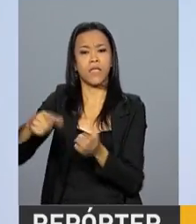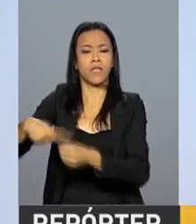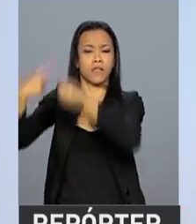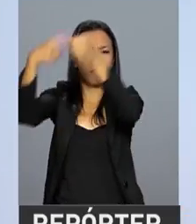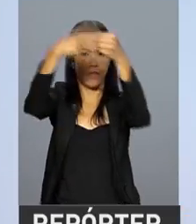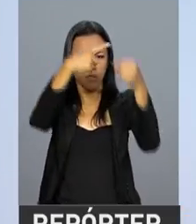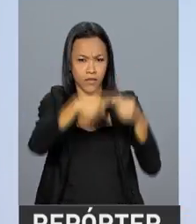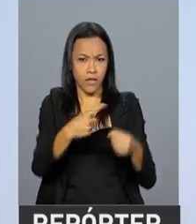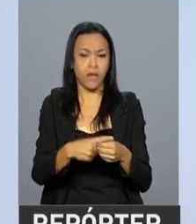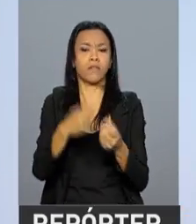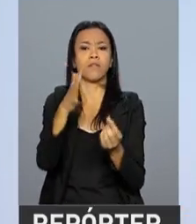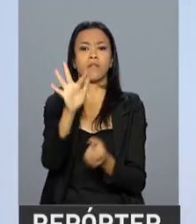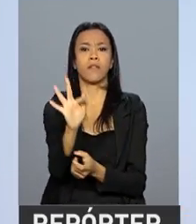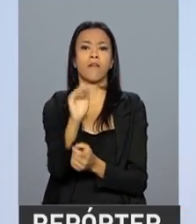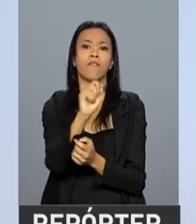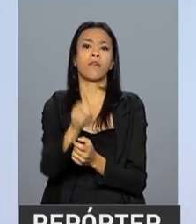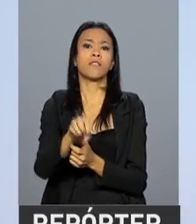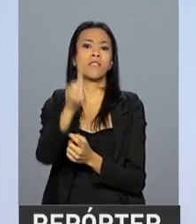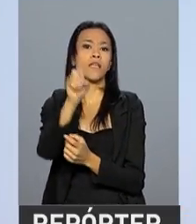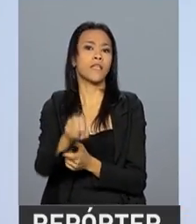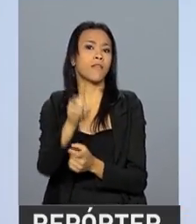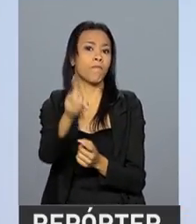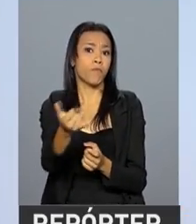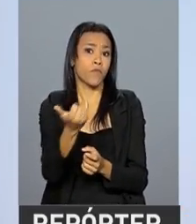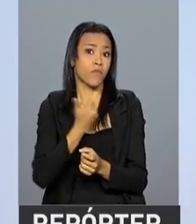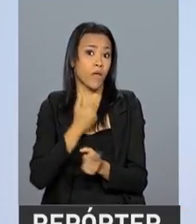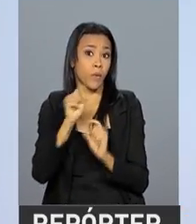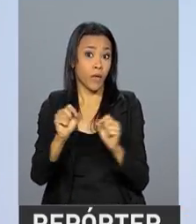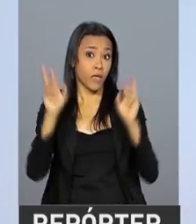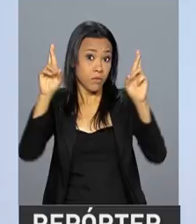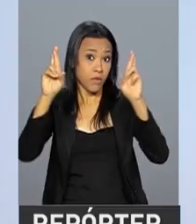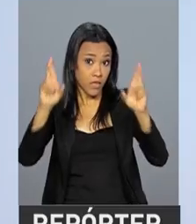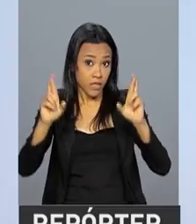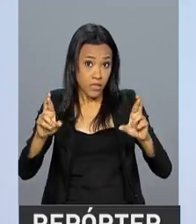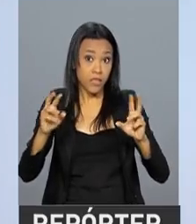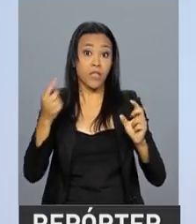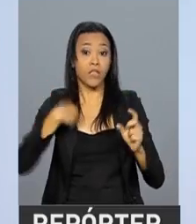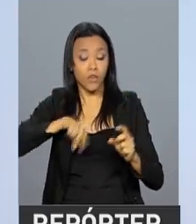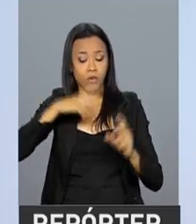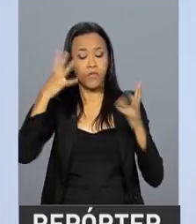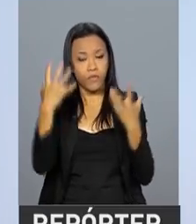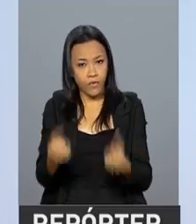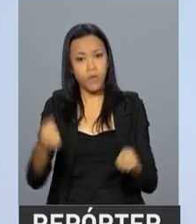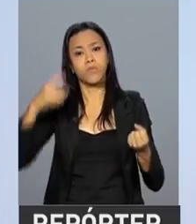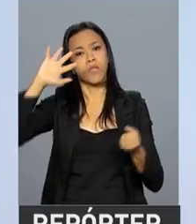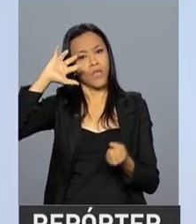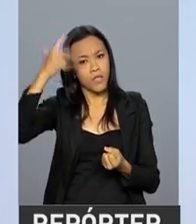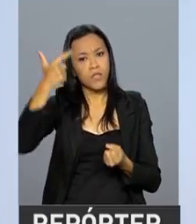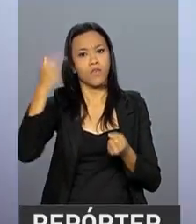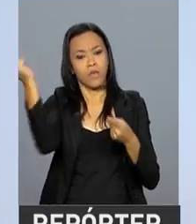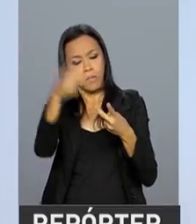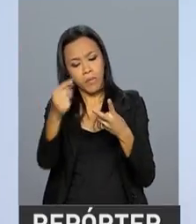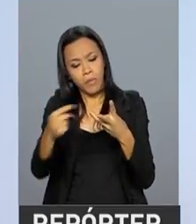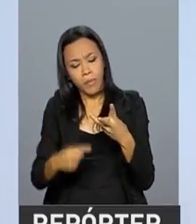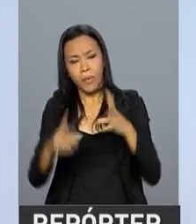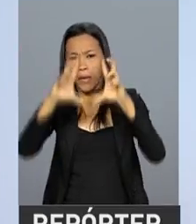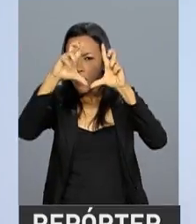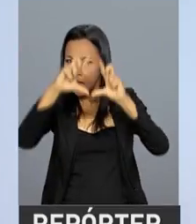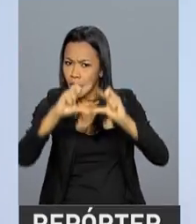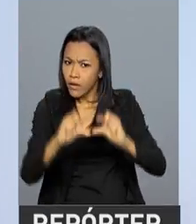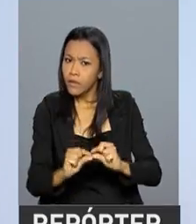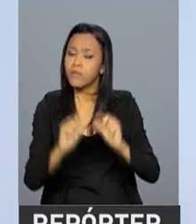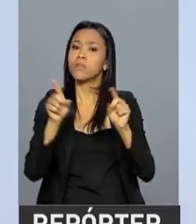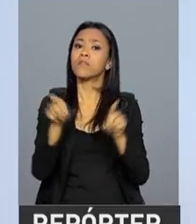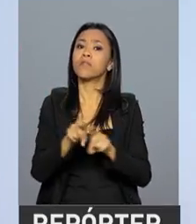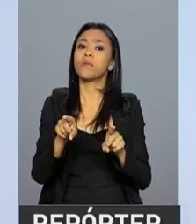estaduais da Fazenda, nos dá a esperança de que caminharemos para a simplificação e a remoção de